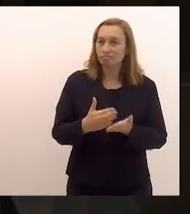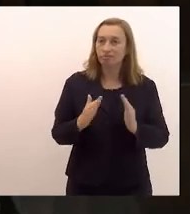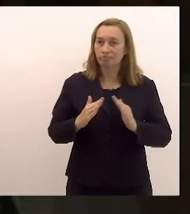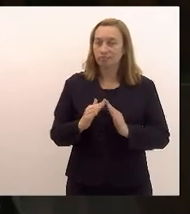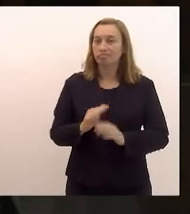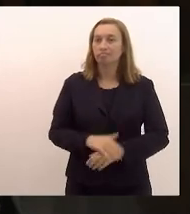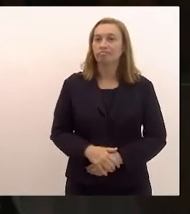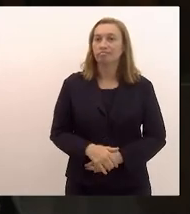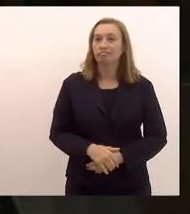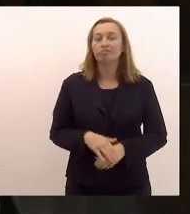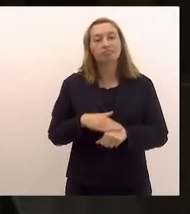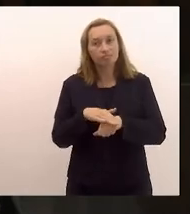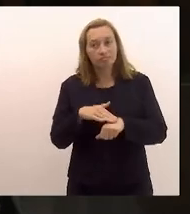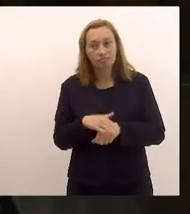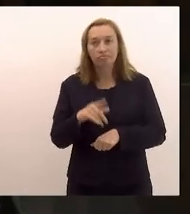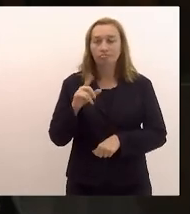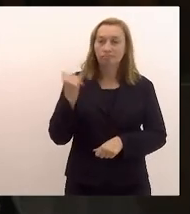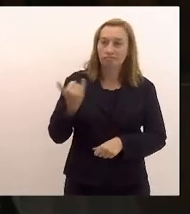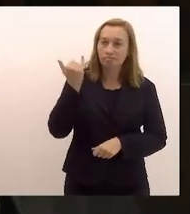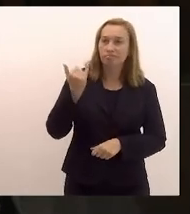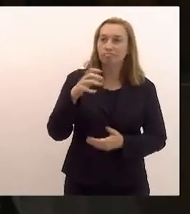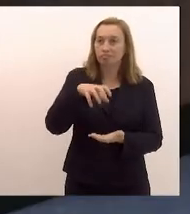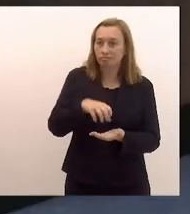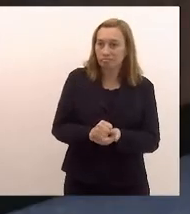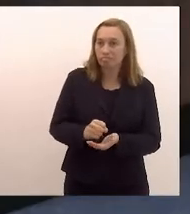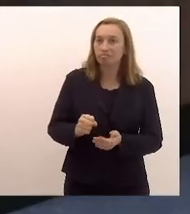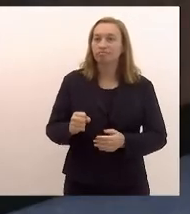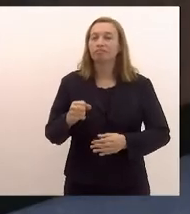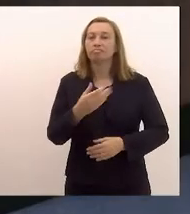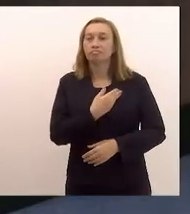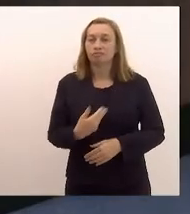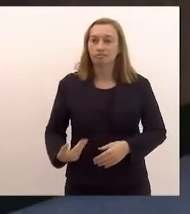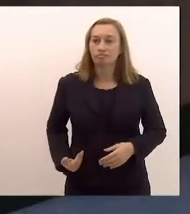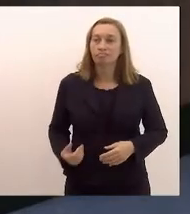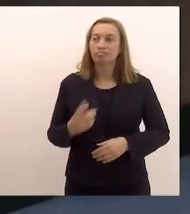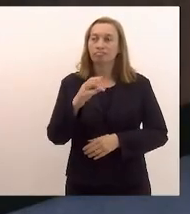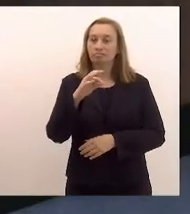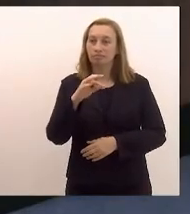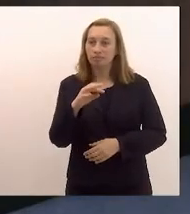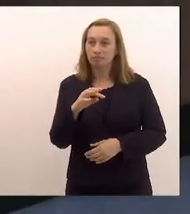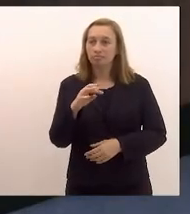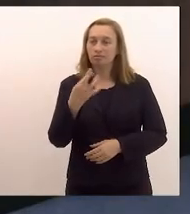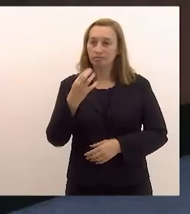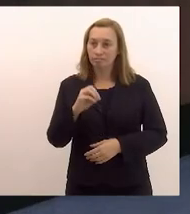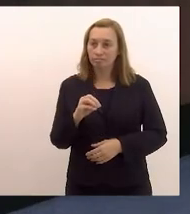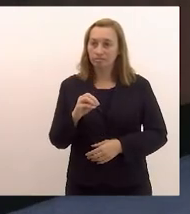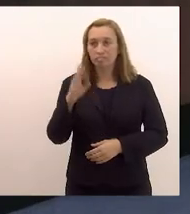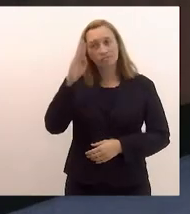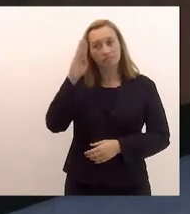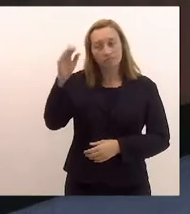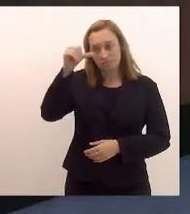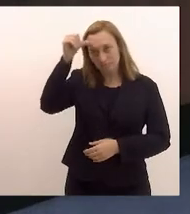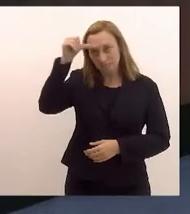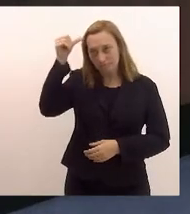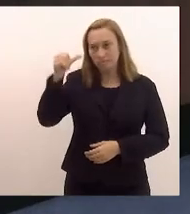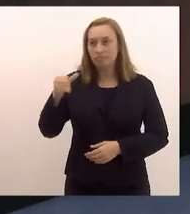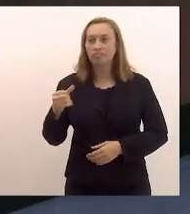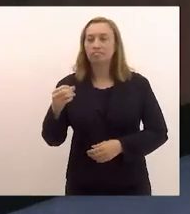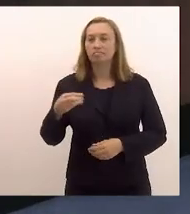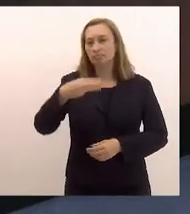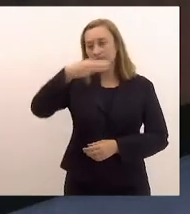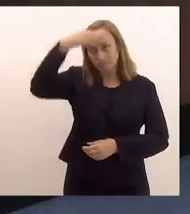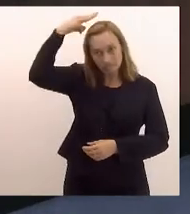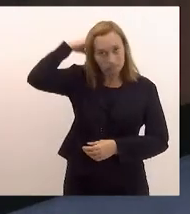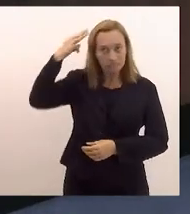e aí eu fui conversar e importante fazer esse registro Governador Cláudio caixa Foi fundamental para a aprovação Líder Deputado Márcio Pacheco